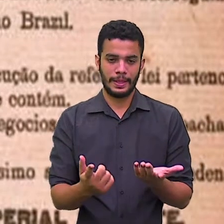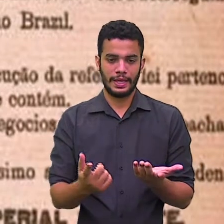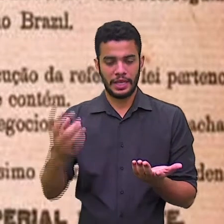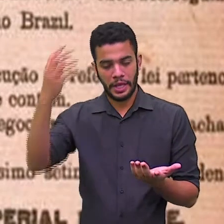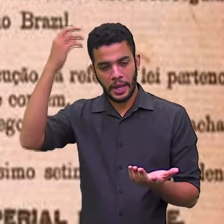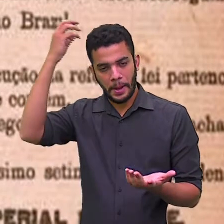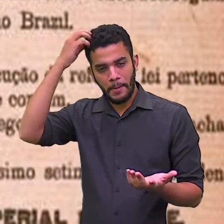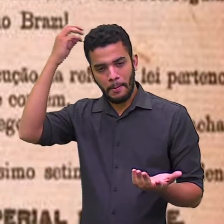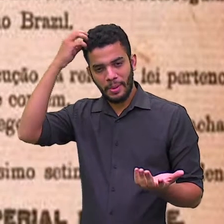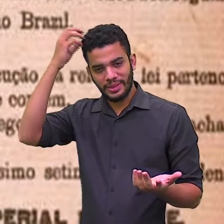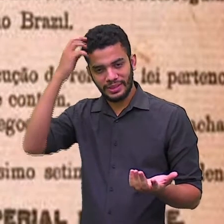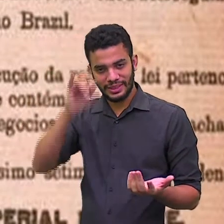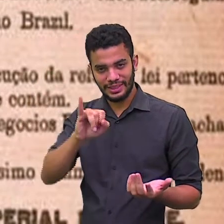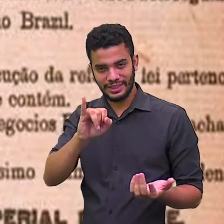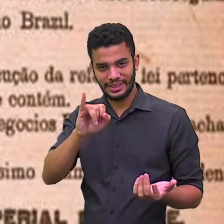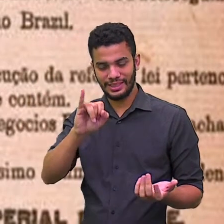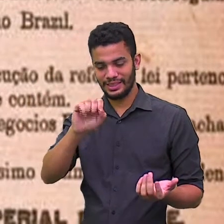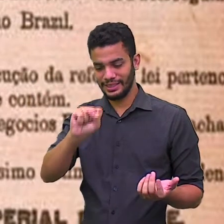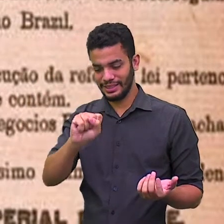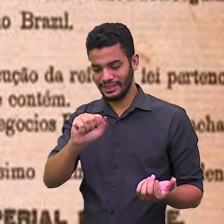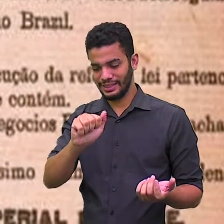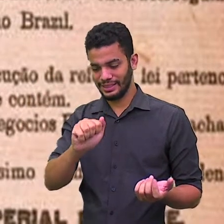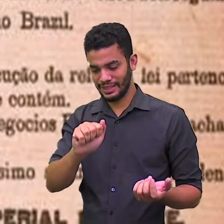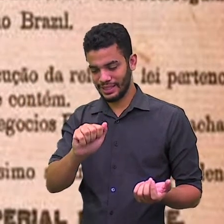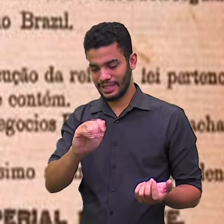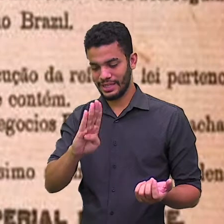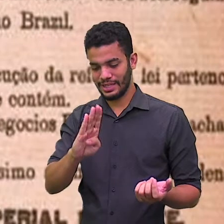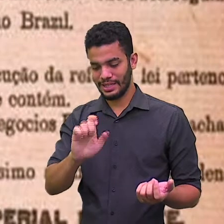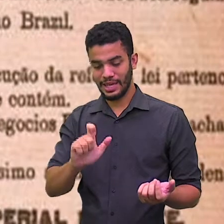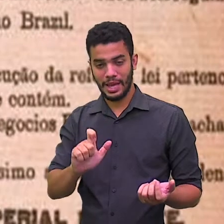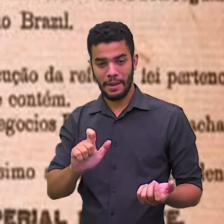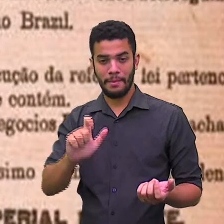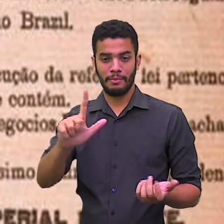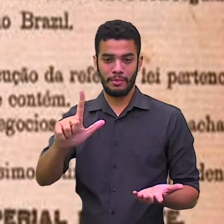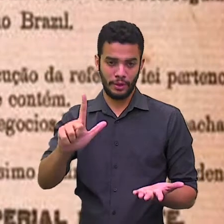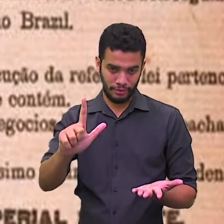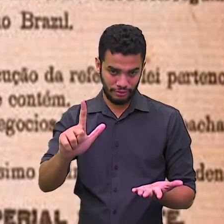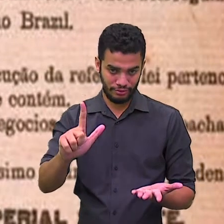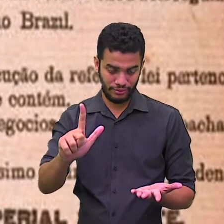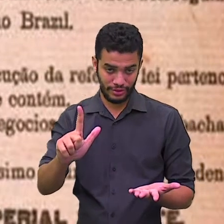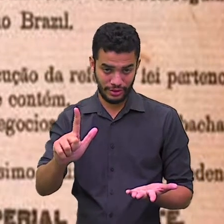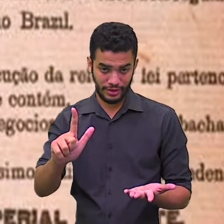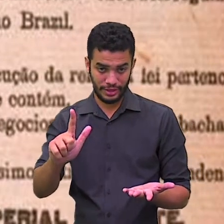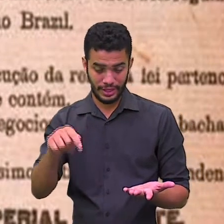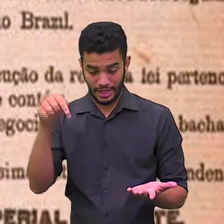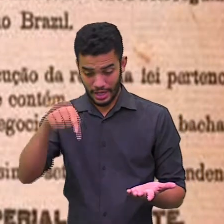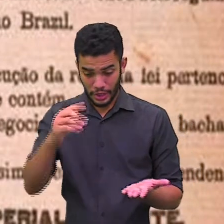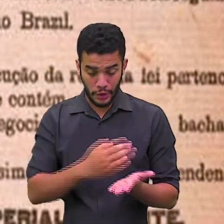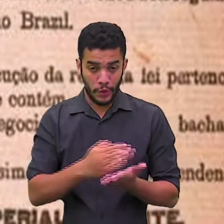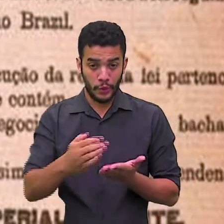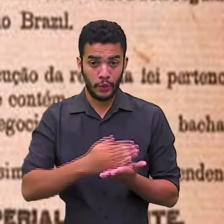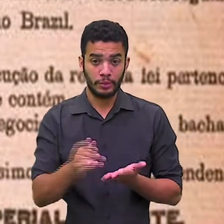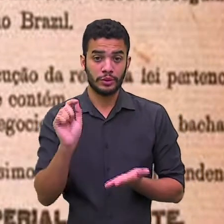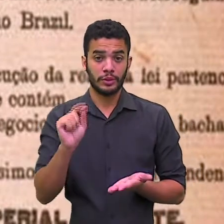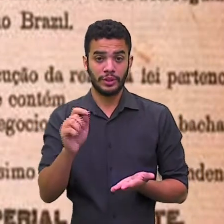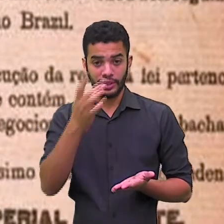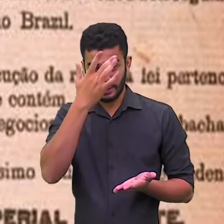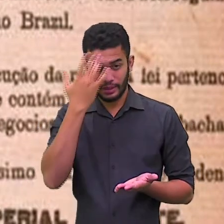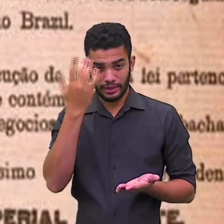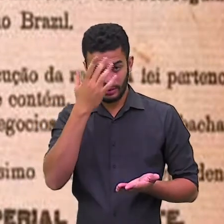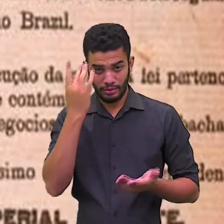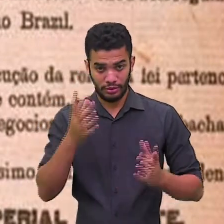de maio de 1888. O abolicionismo ganhou força em nosso país a partir da década de 70, com